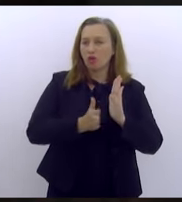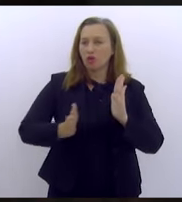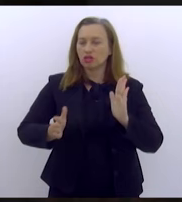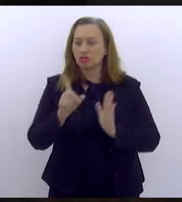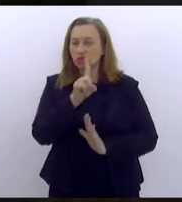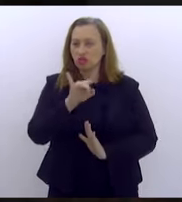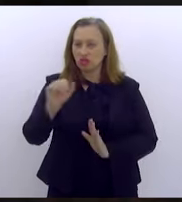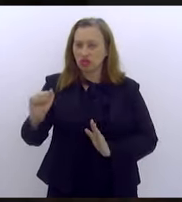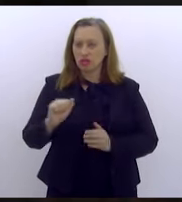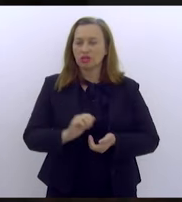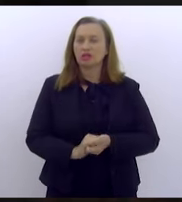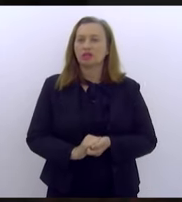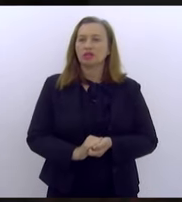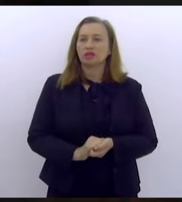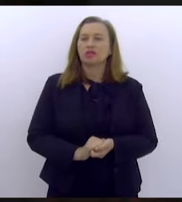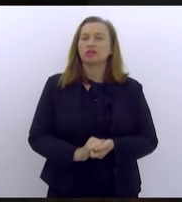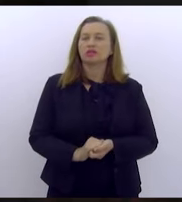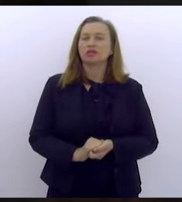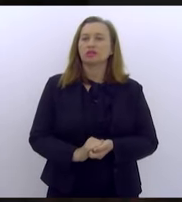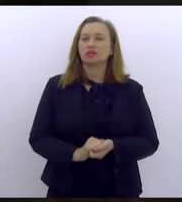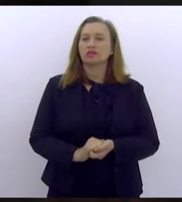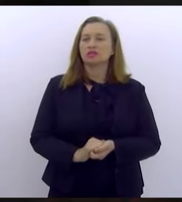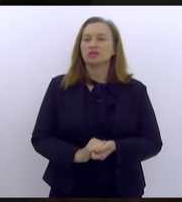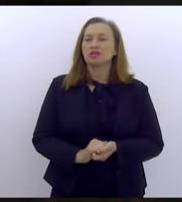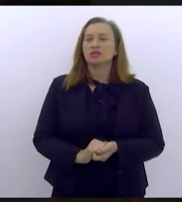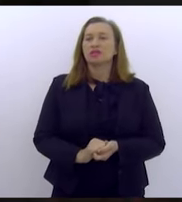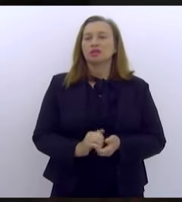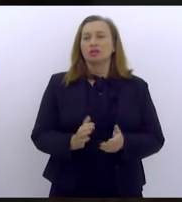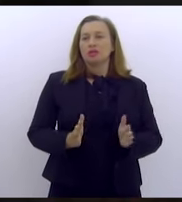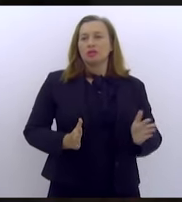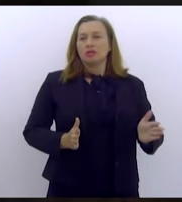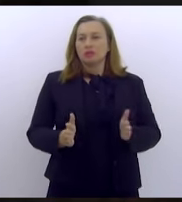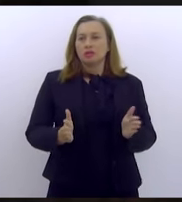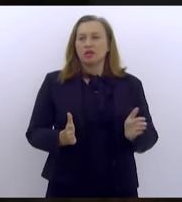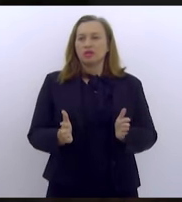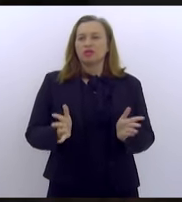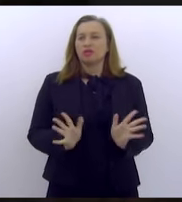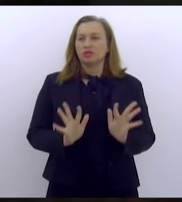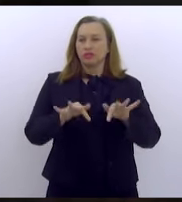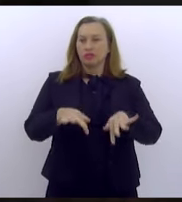tratar, na ordem do dia, passa o expediente final.